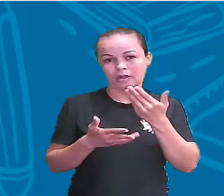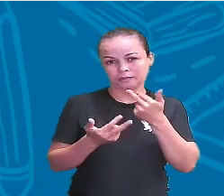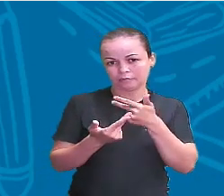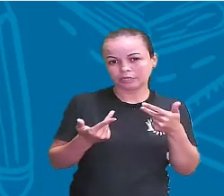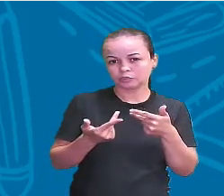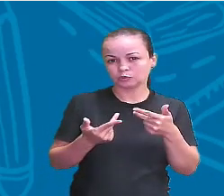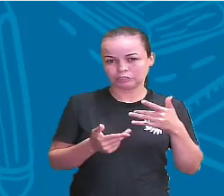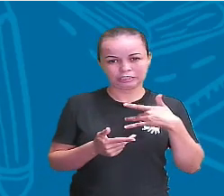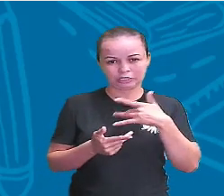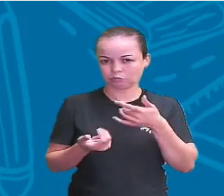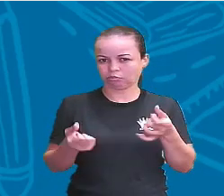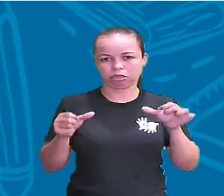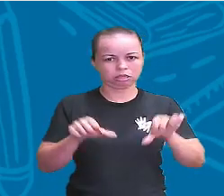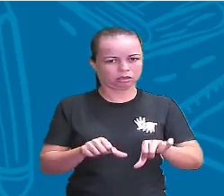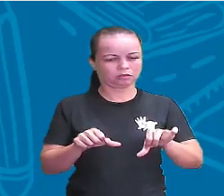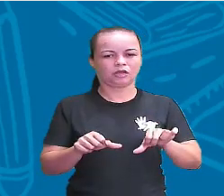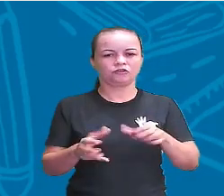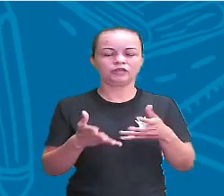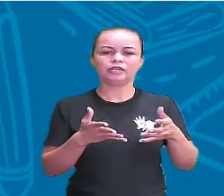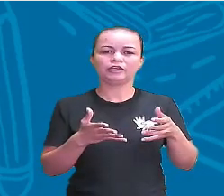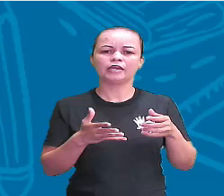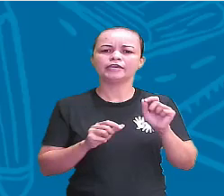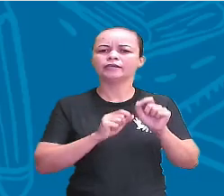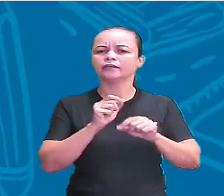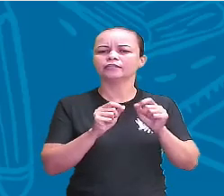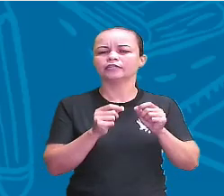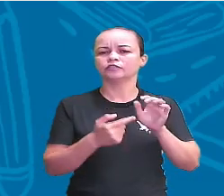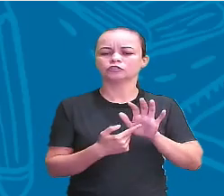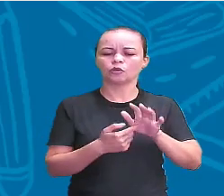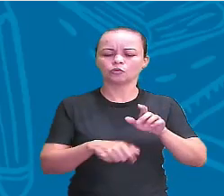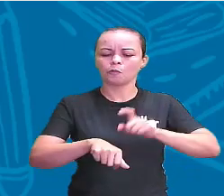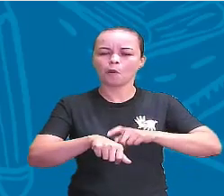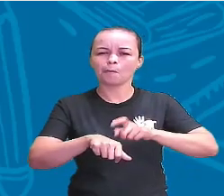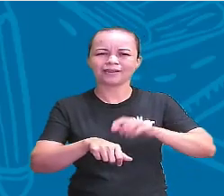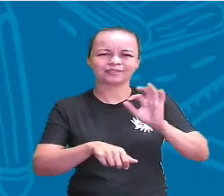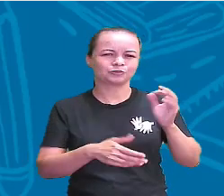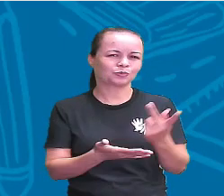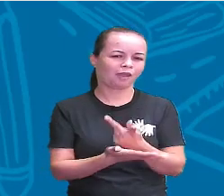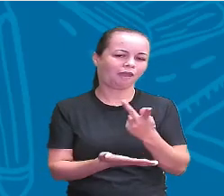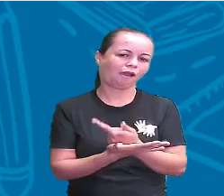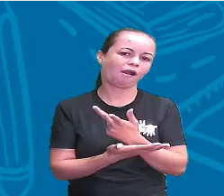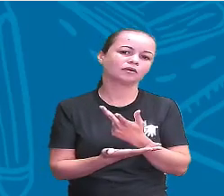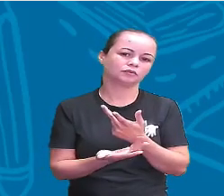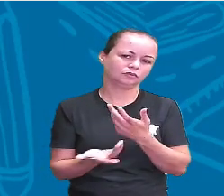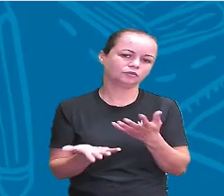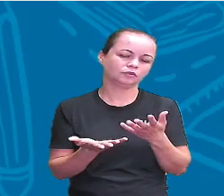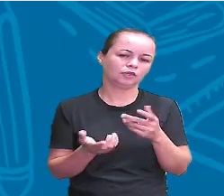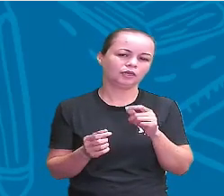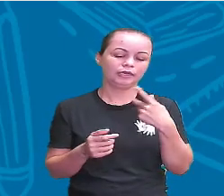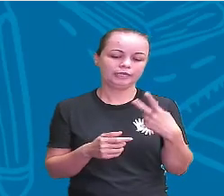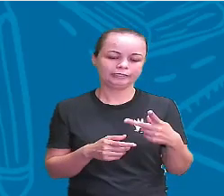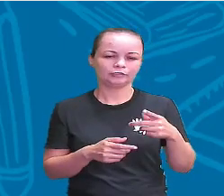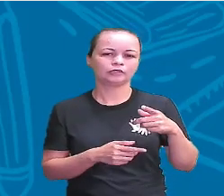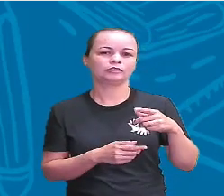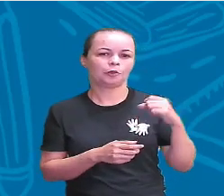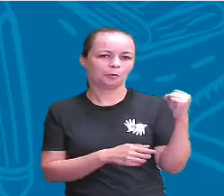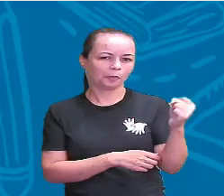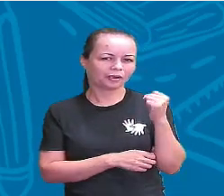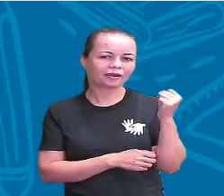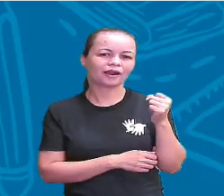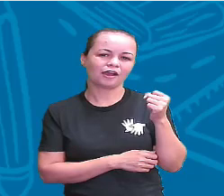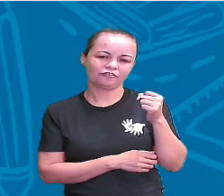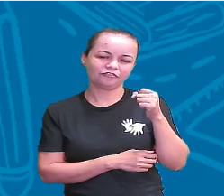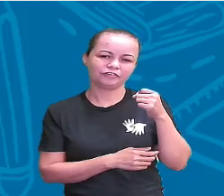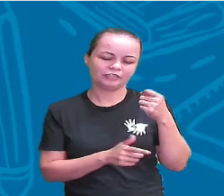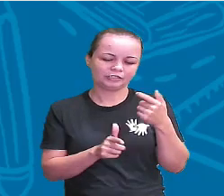saudáveis e que são ingeridos nos horários inadequados, e isso pode levar, né, ao agravamento desse problema de saúde